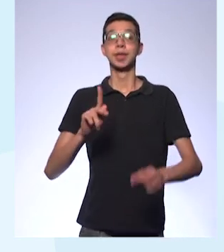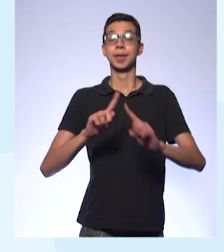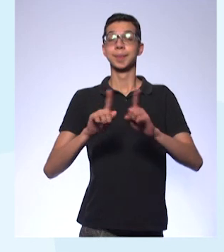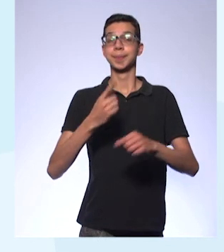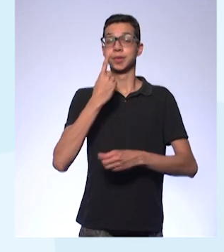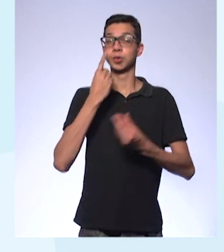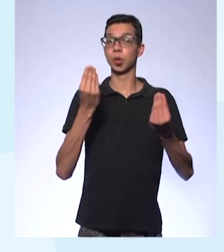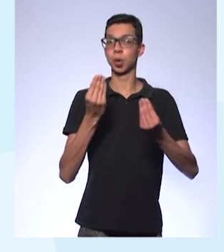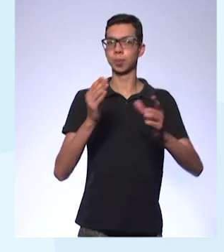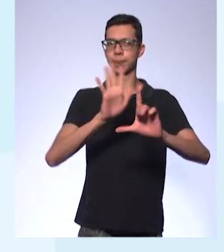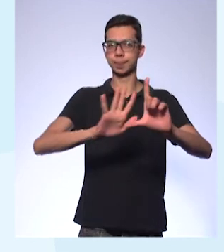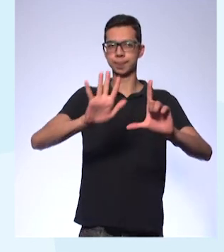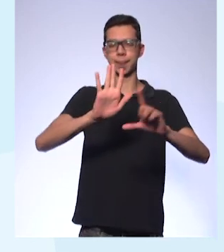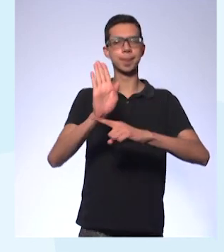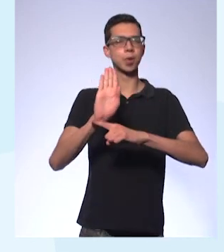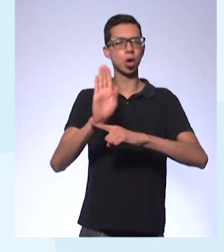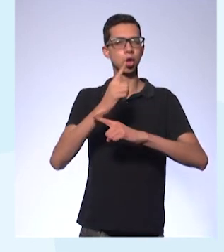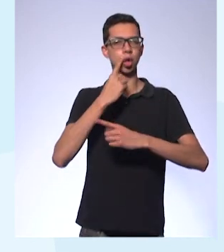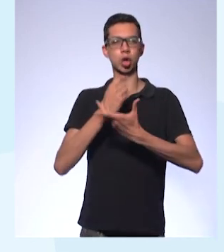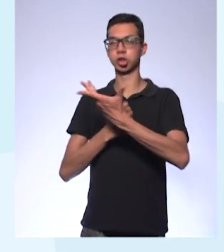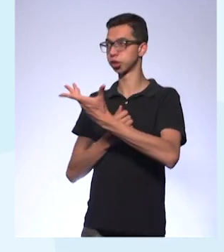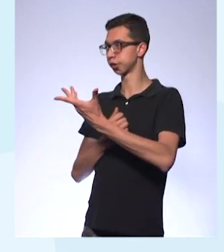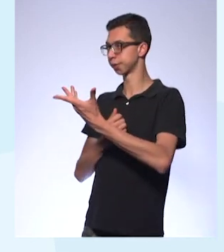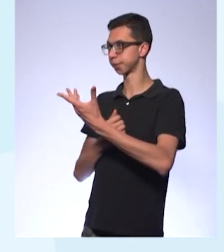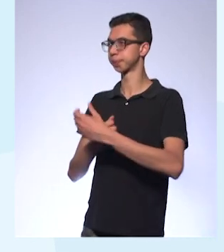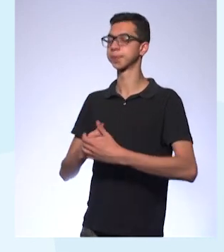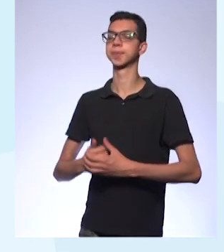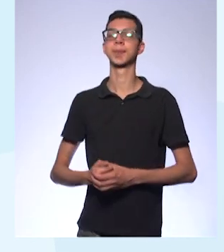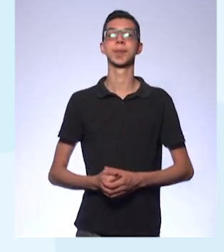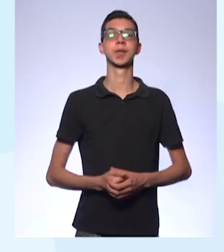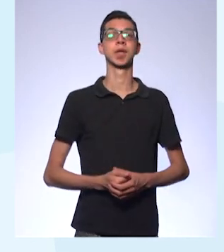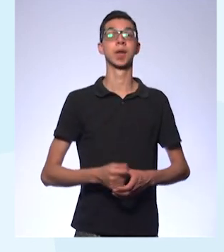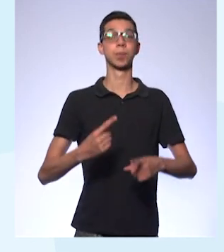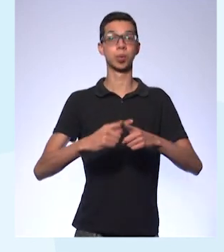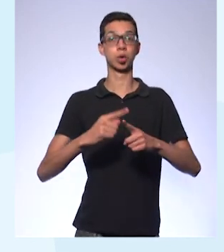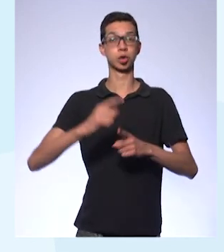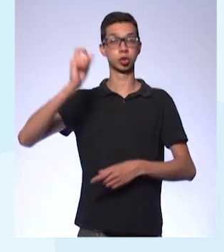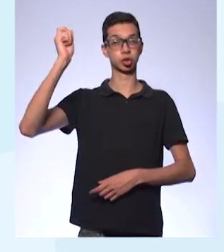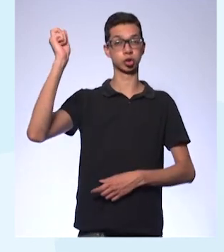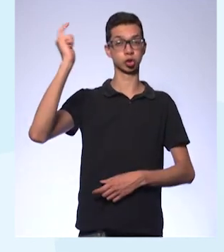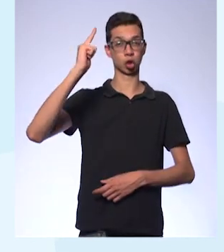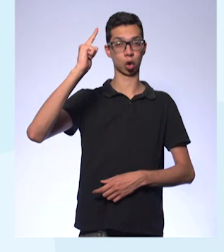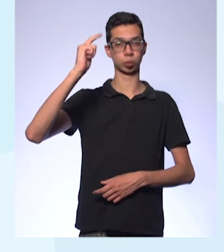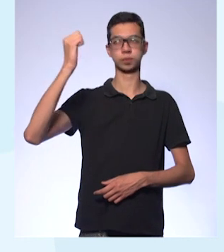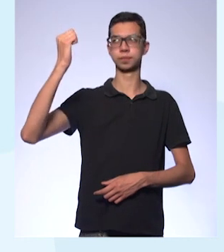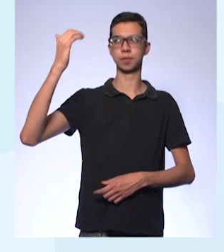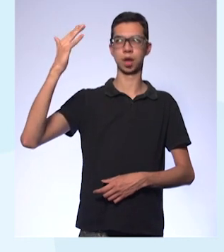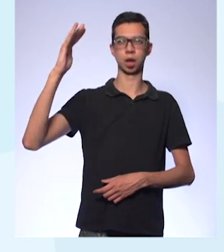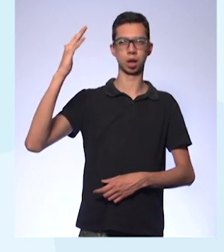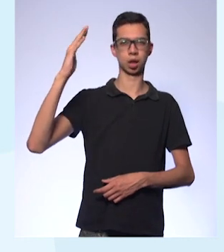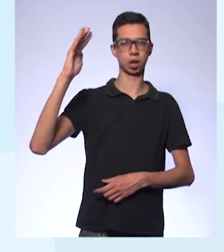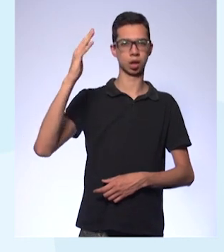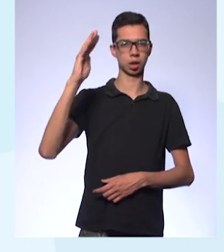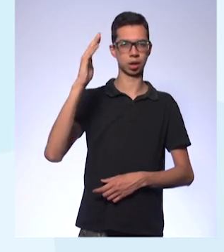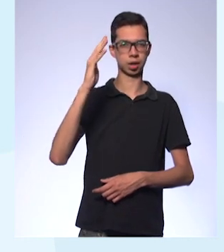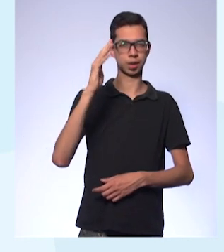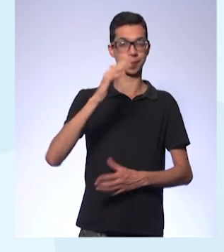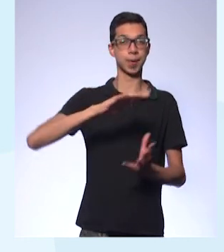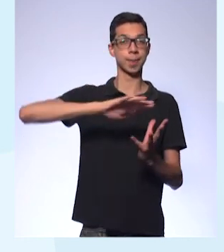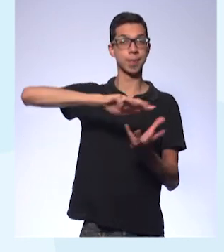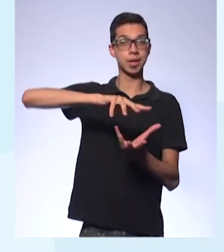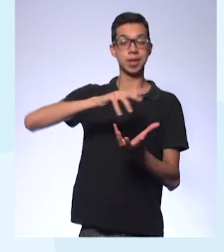imagem é a seguinte: são os raios solares que entram, né, no planeta Terra e ficam retidos, guardados dentro do